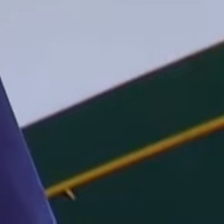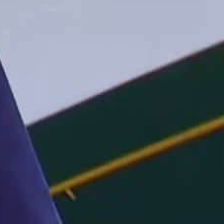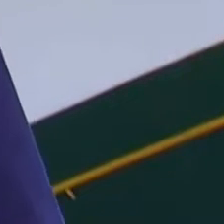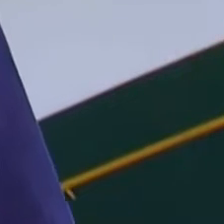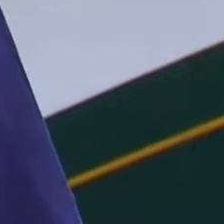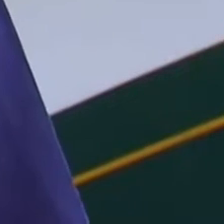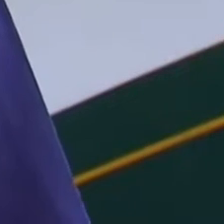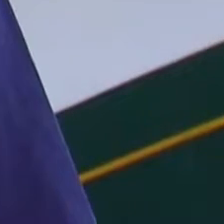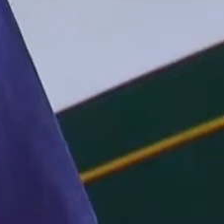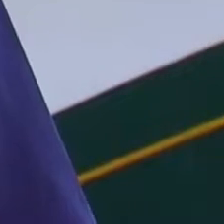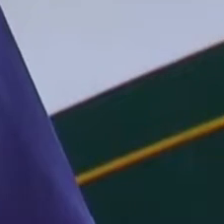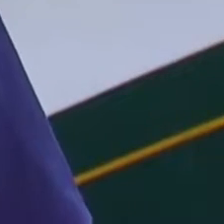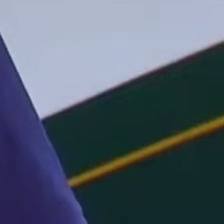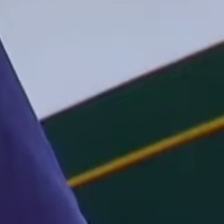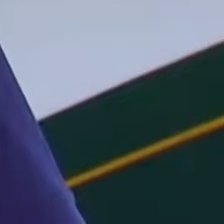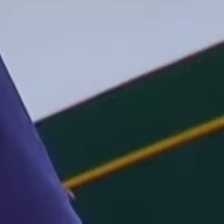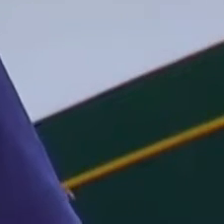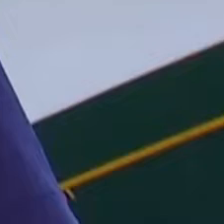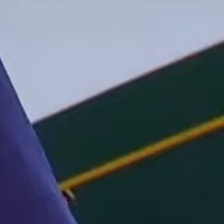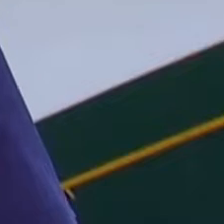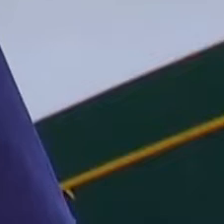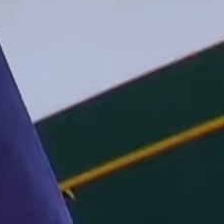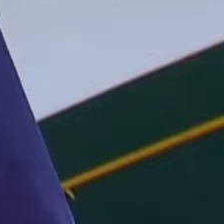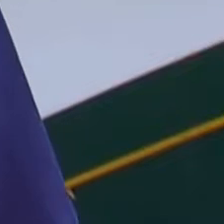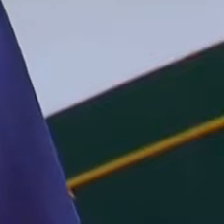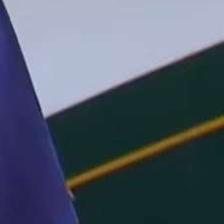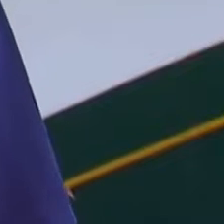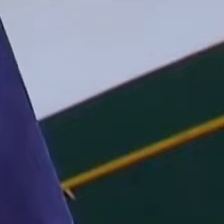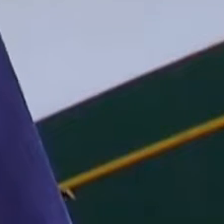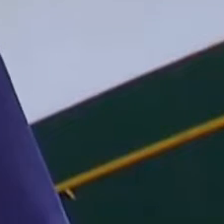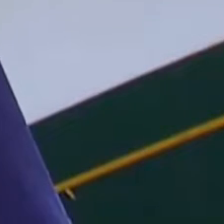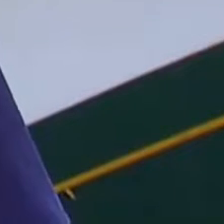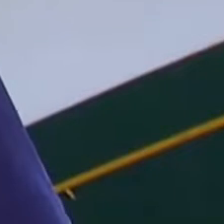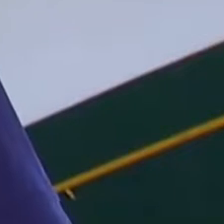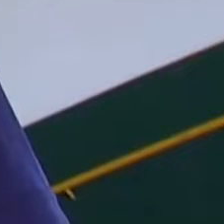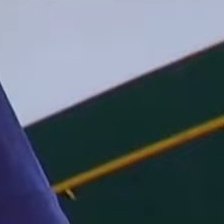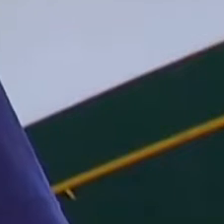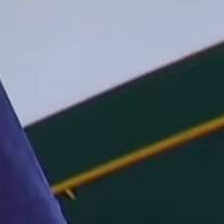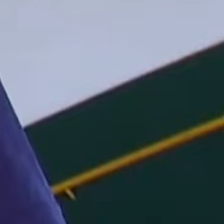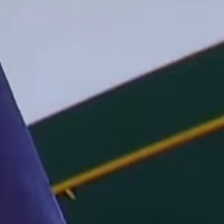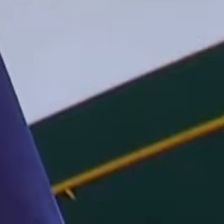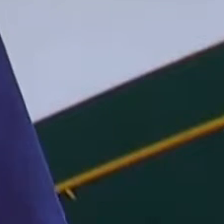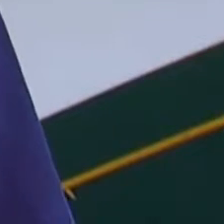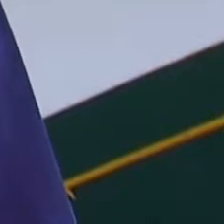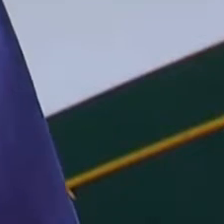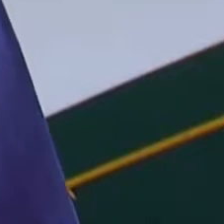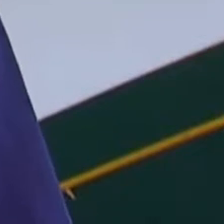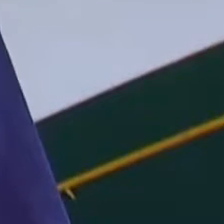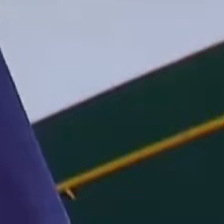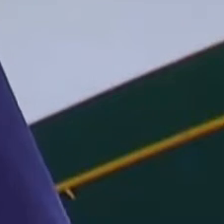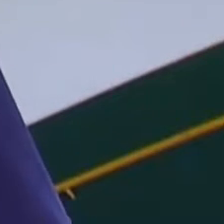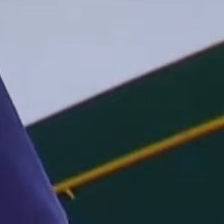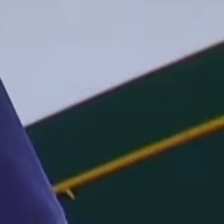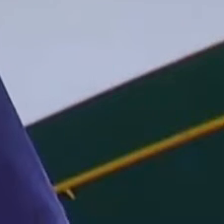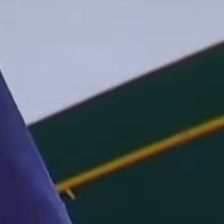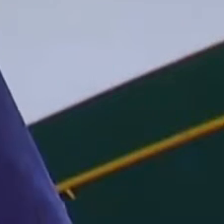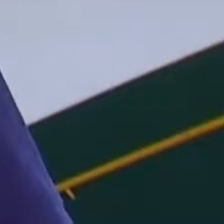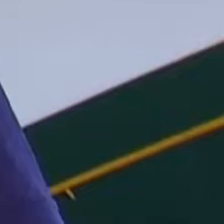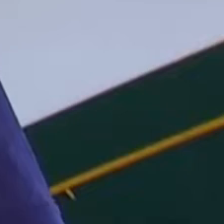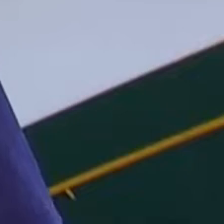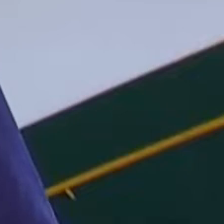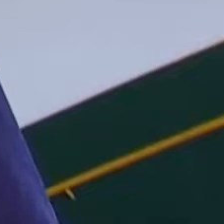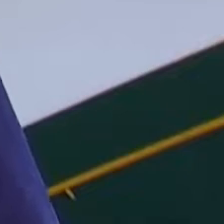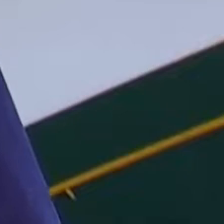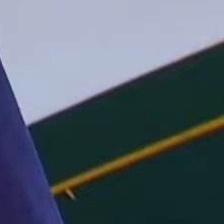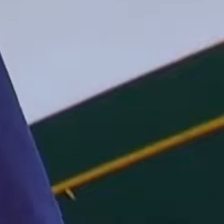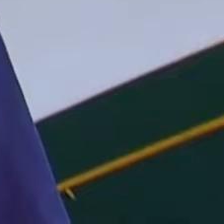municipal ou estadual. Ele precisa morar aqui no município de Campinas, residir no município de Campinas.